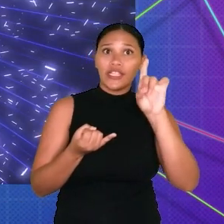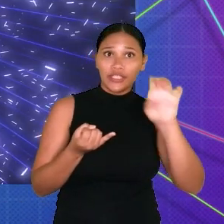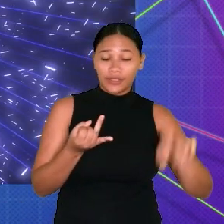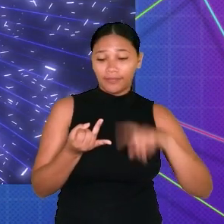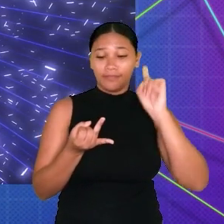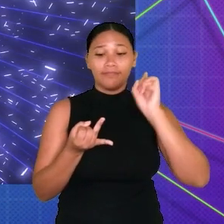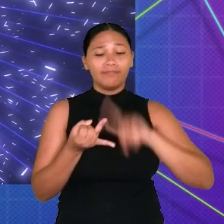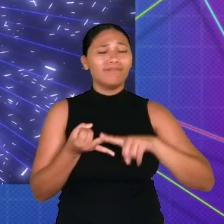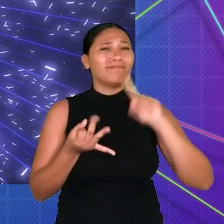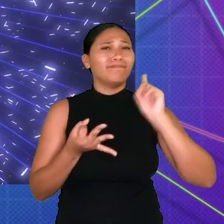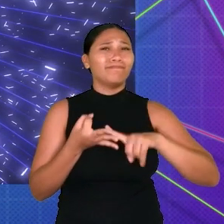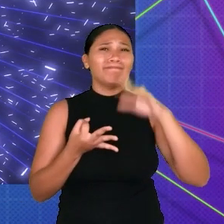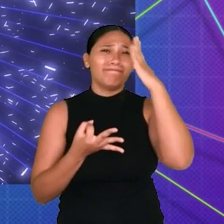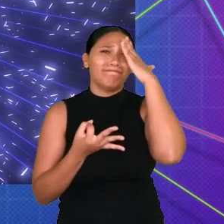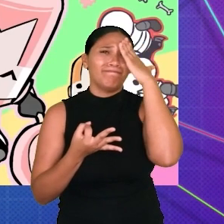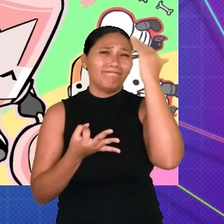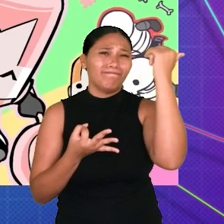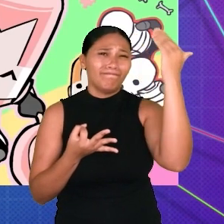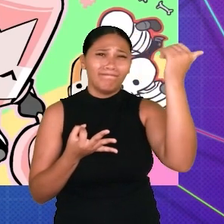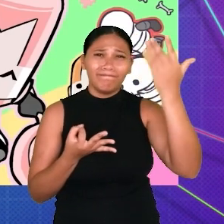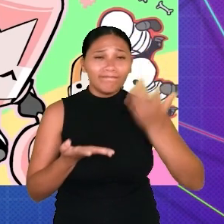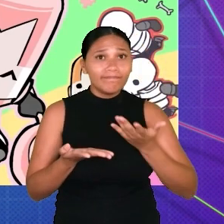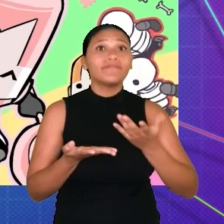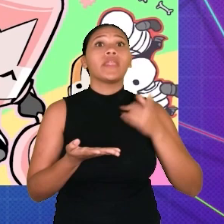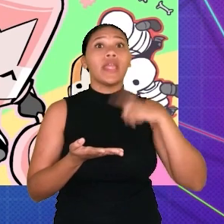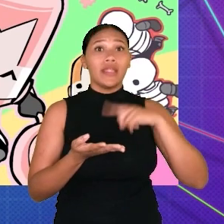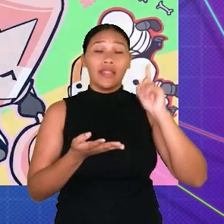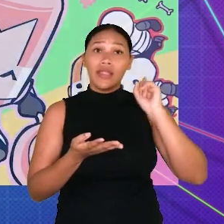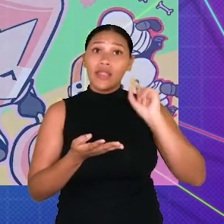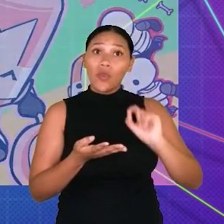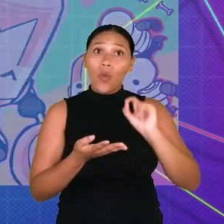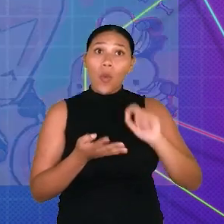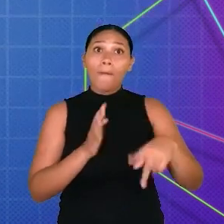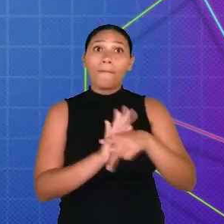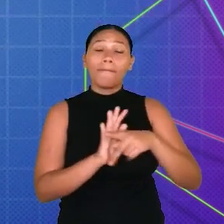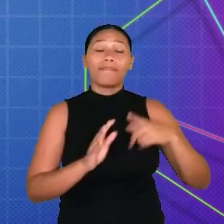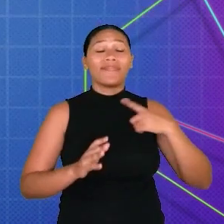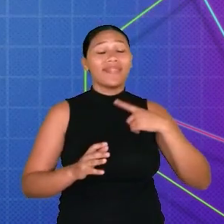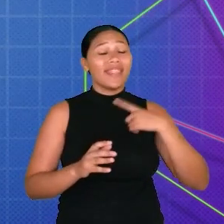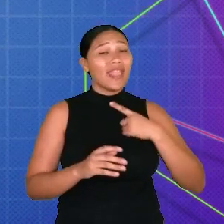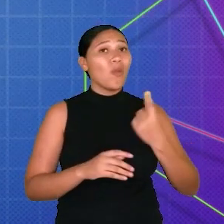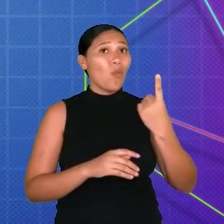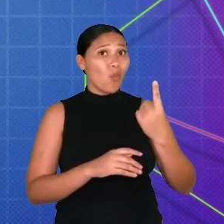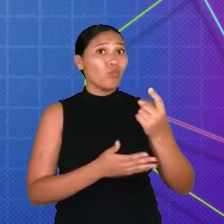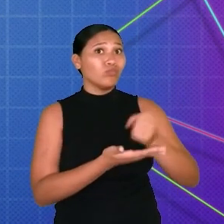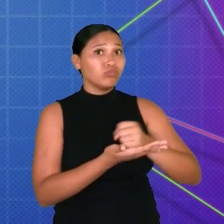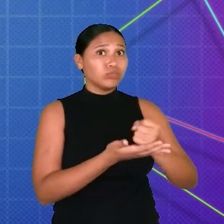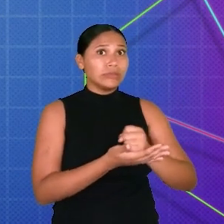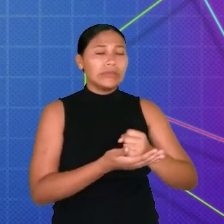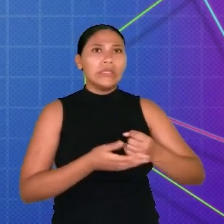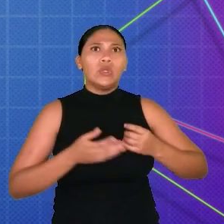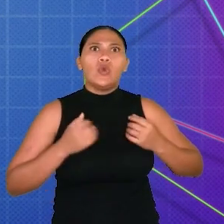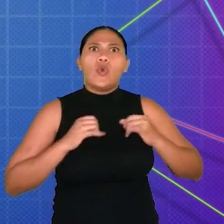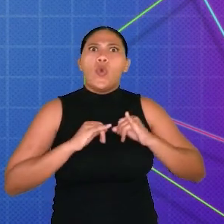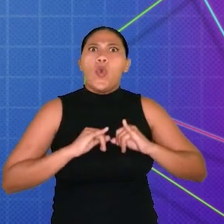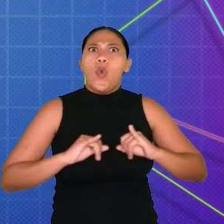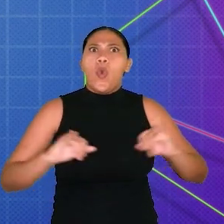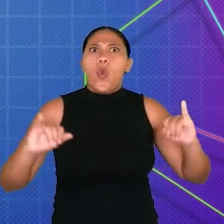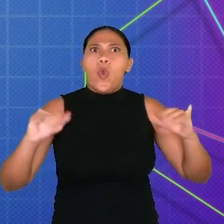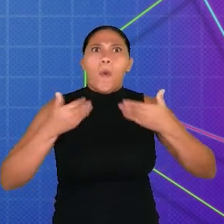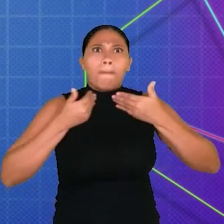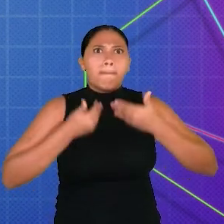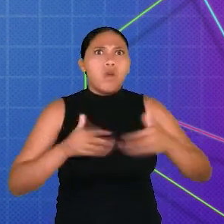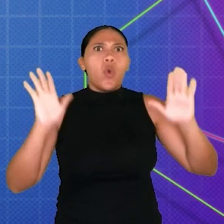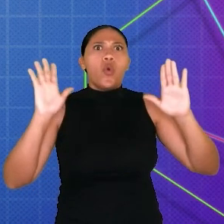Geometry Wars, Hit Revolved 2, Castle Crashers, esse último tornando-se um dos grandes lançamentos indies da história.